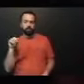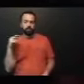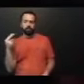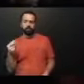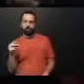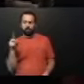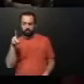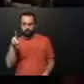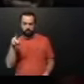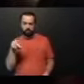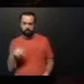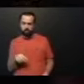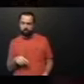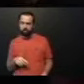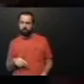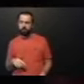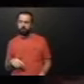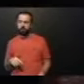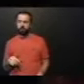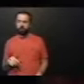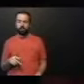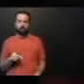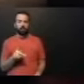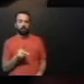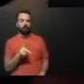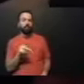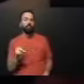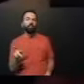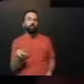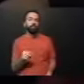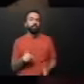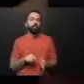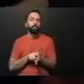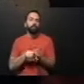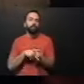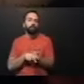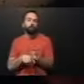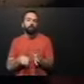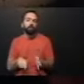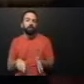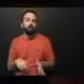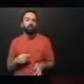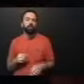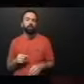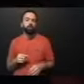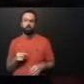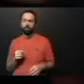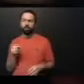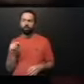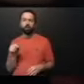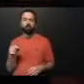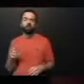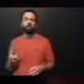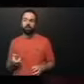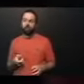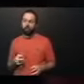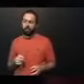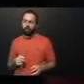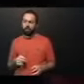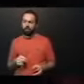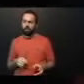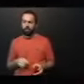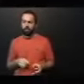responde, fevereiro, pois tem 4 sílabas. Ah, é uma piadinha, vou ler de novo e vocês pontuam.